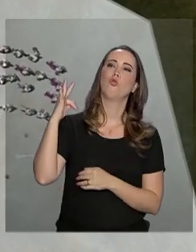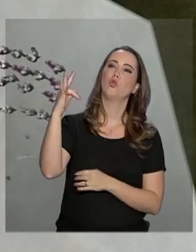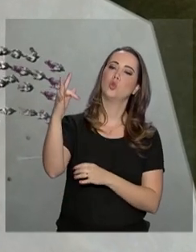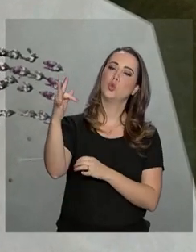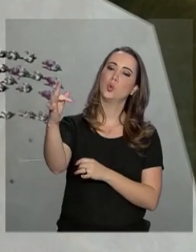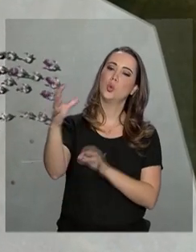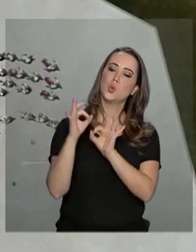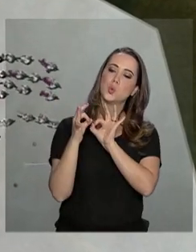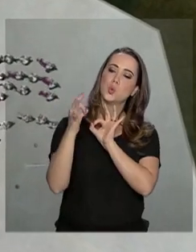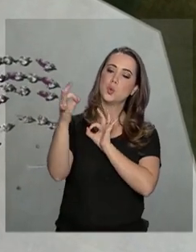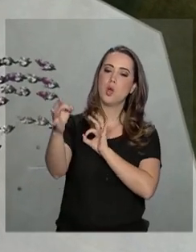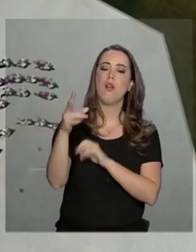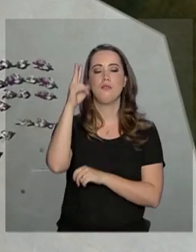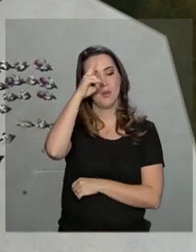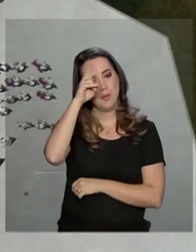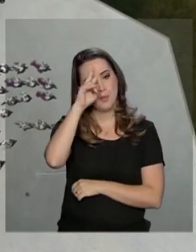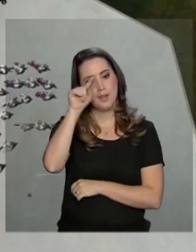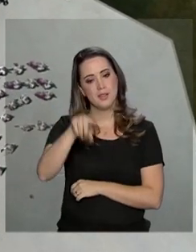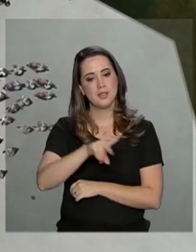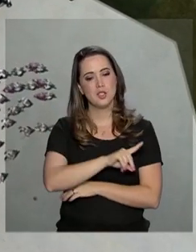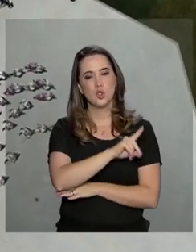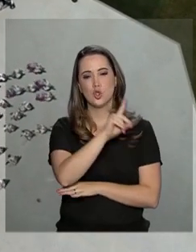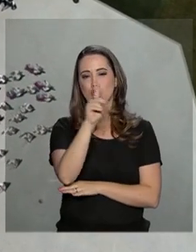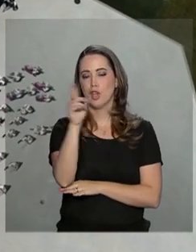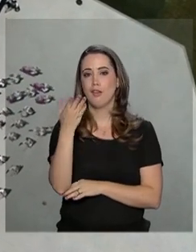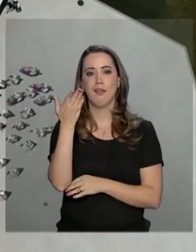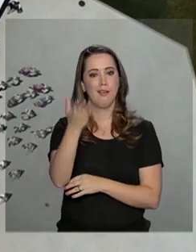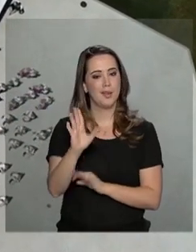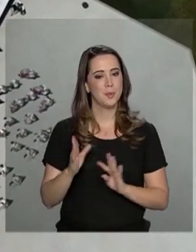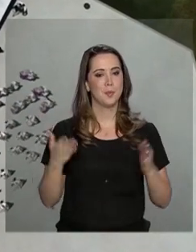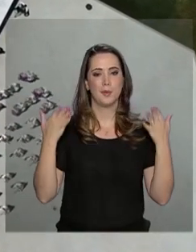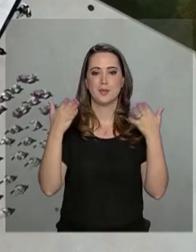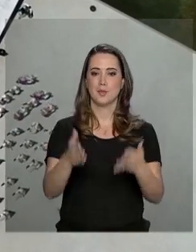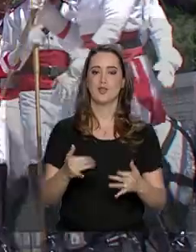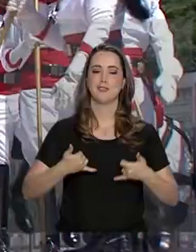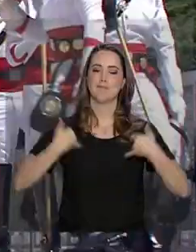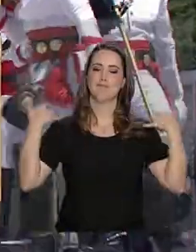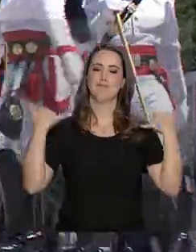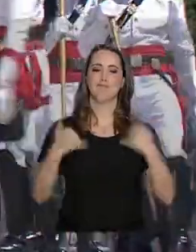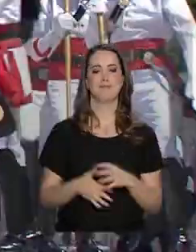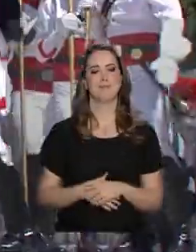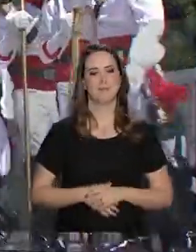eles vão estar se lembrando nesse dia e que participaram dessa fé